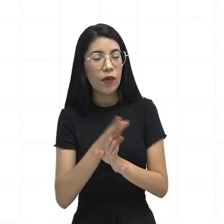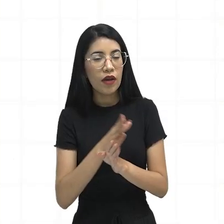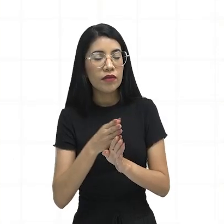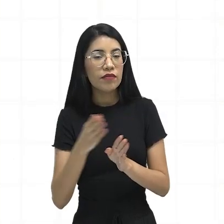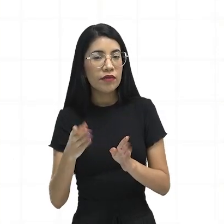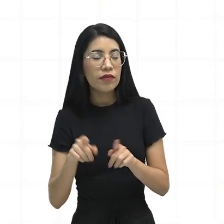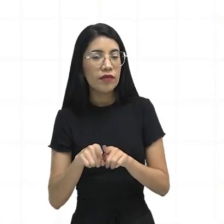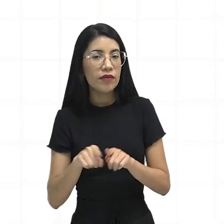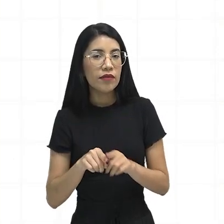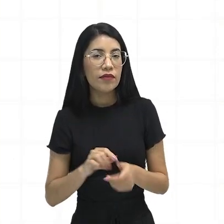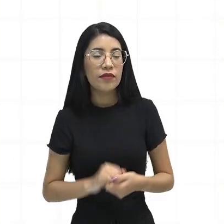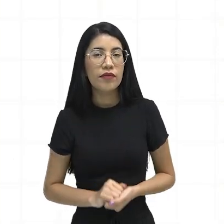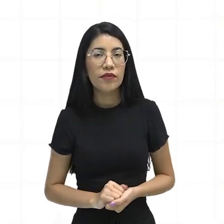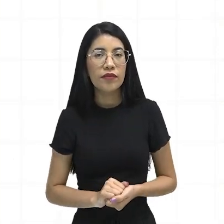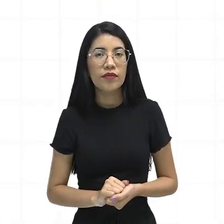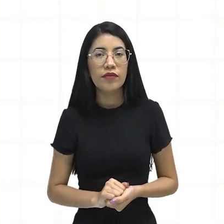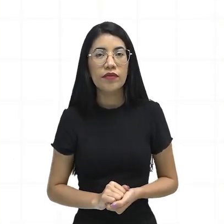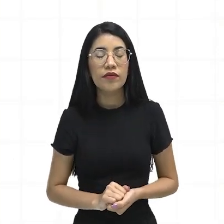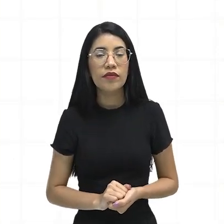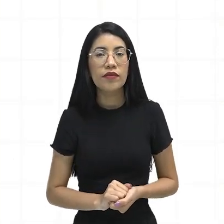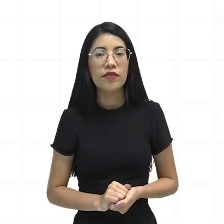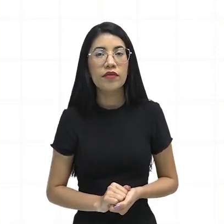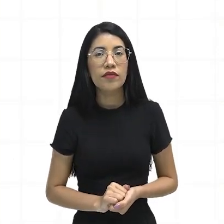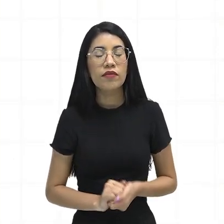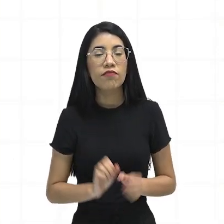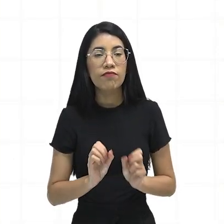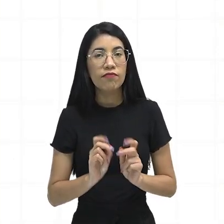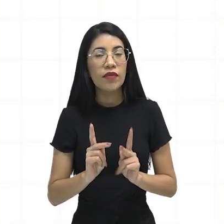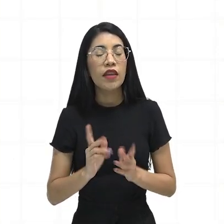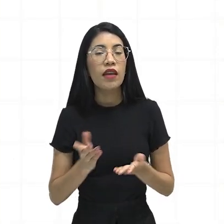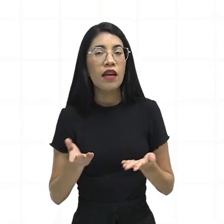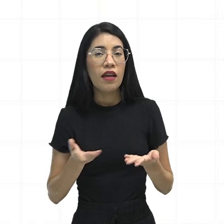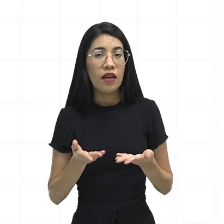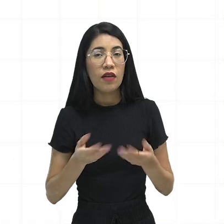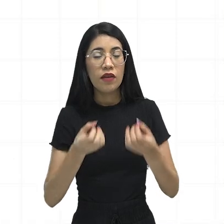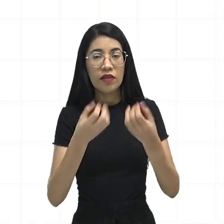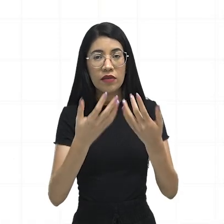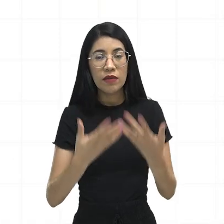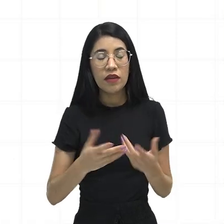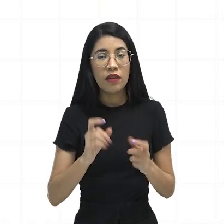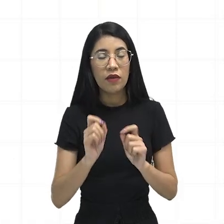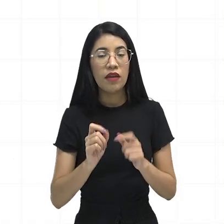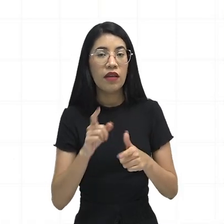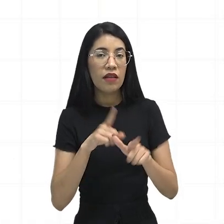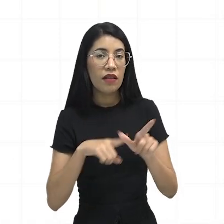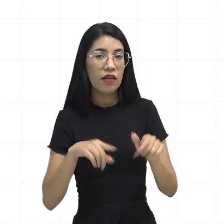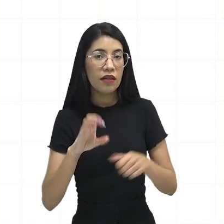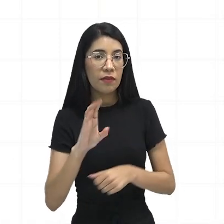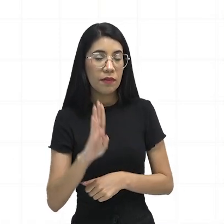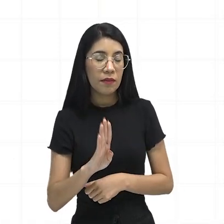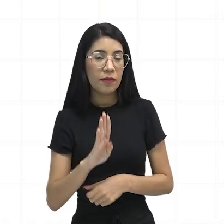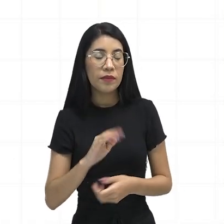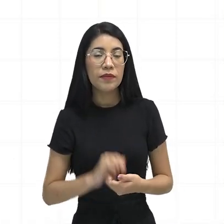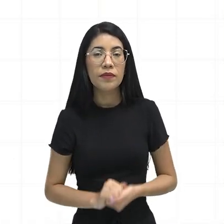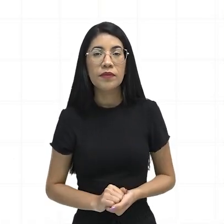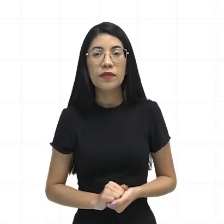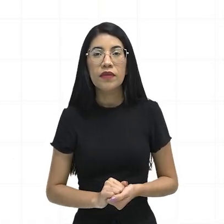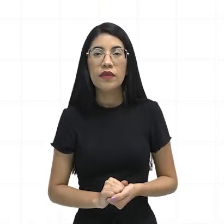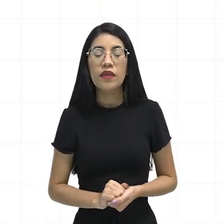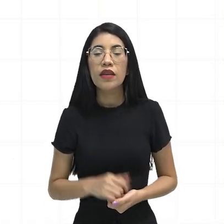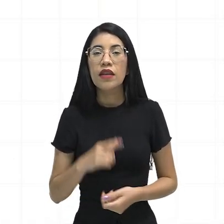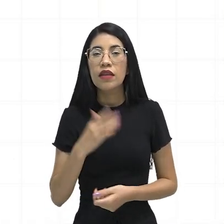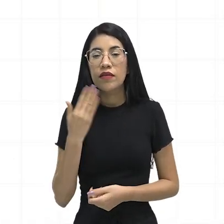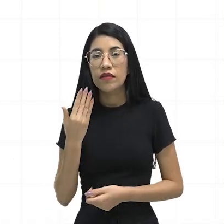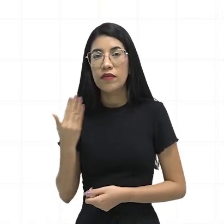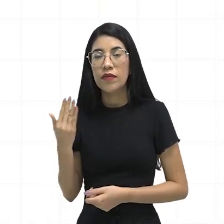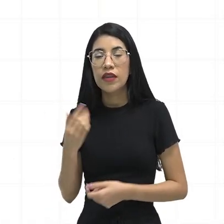para a tela então. Beleza, dito tudo isto, vamos agora então para a letra B. Na letra B nós